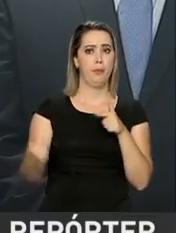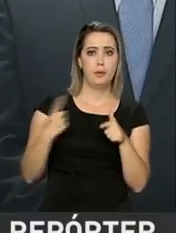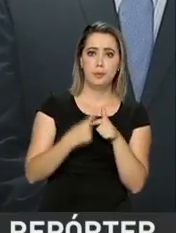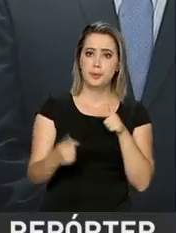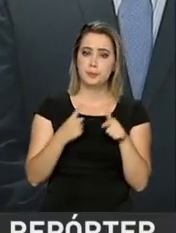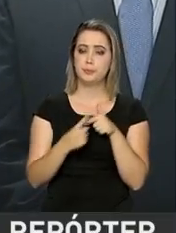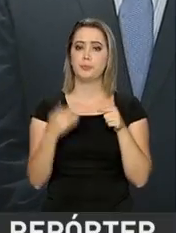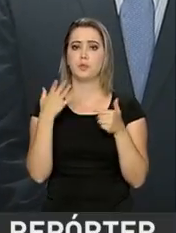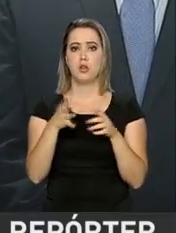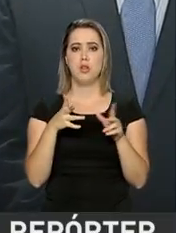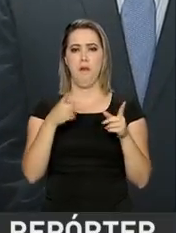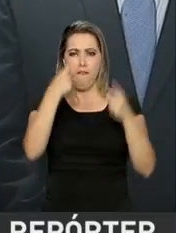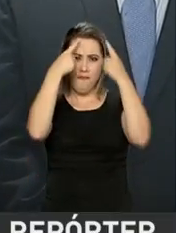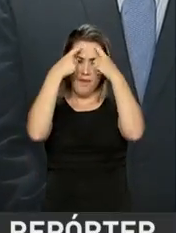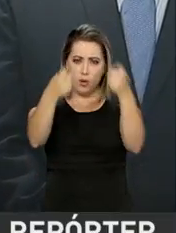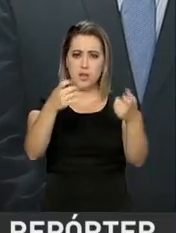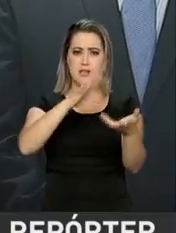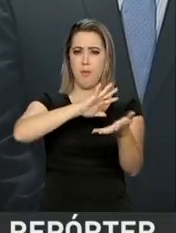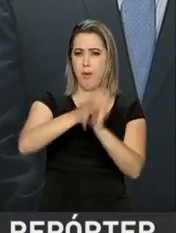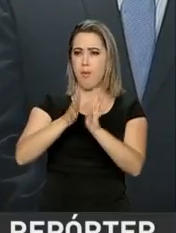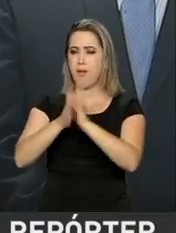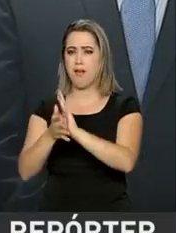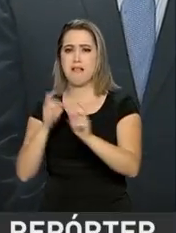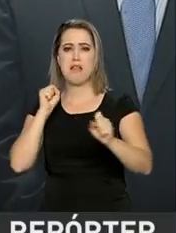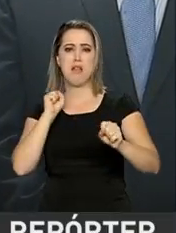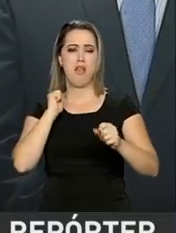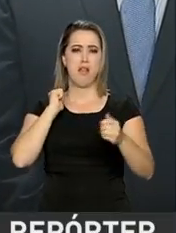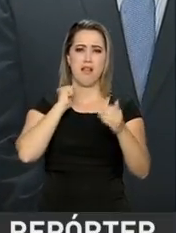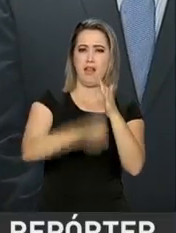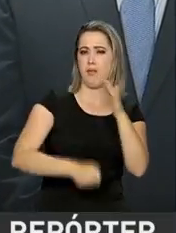a violência vandalismo